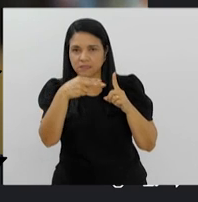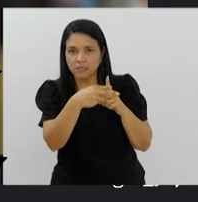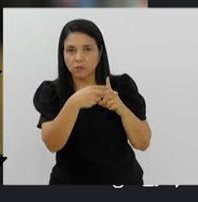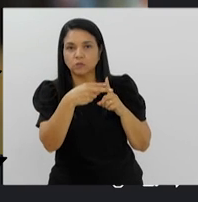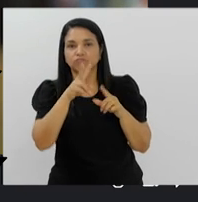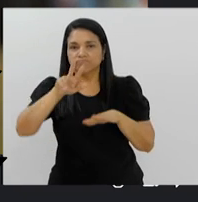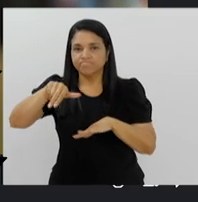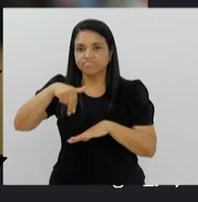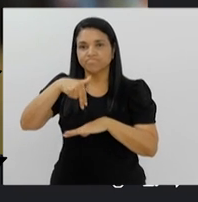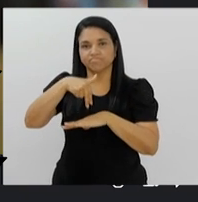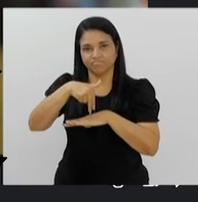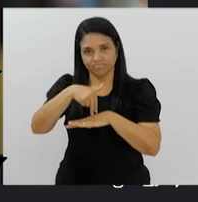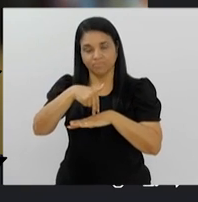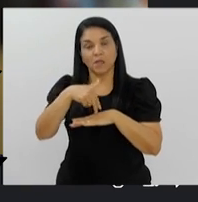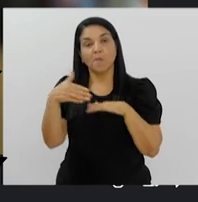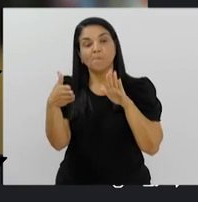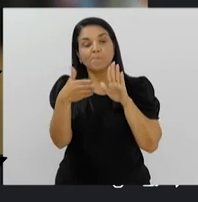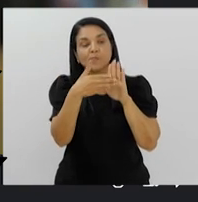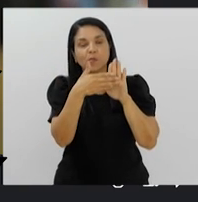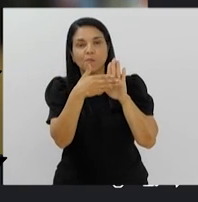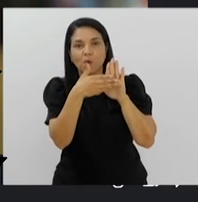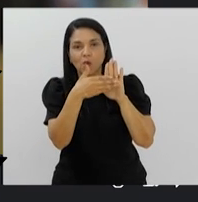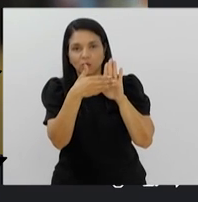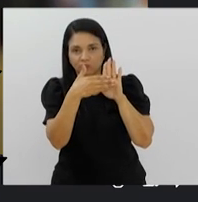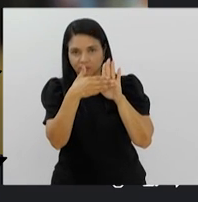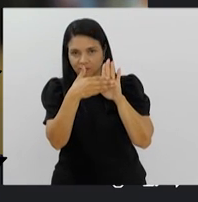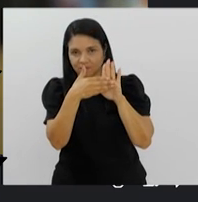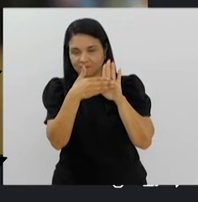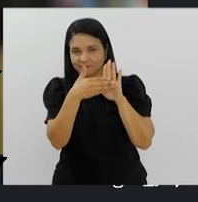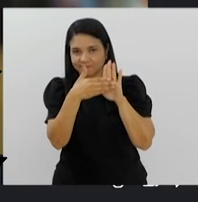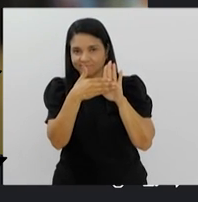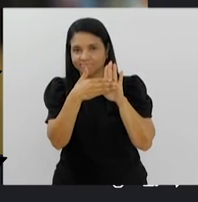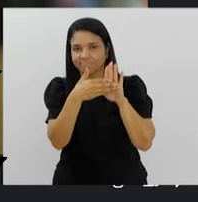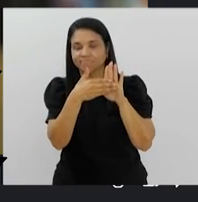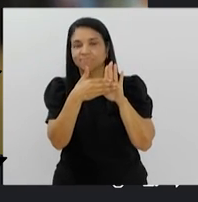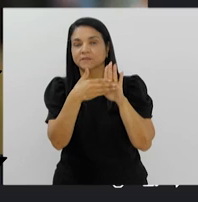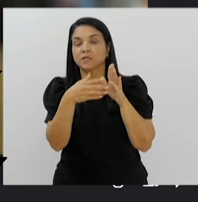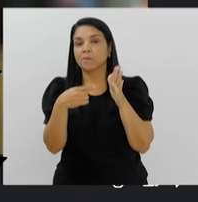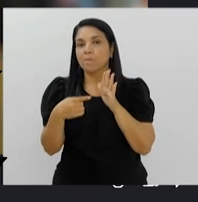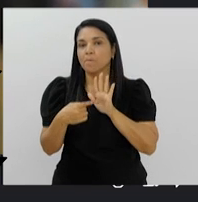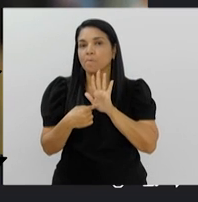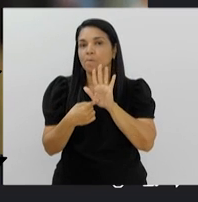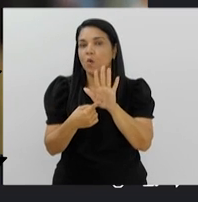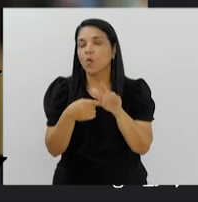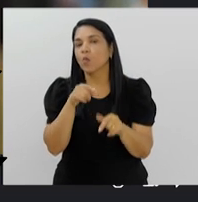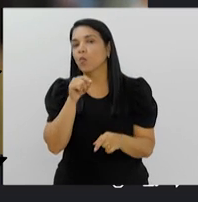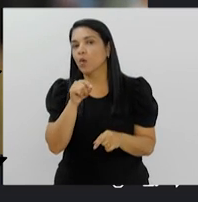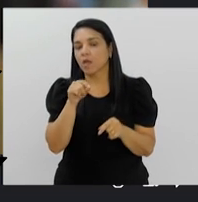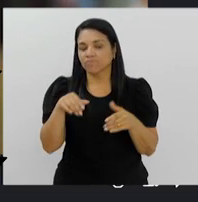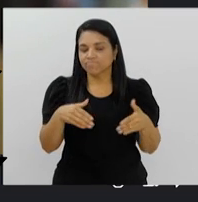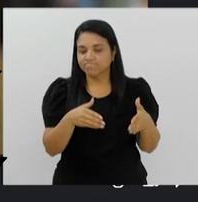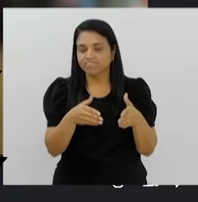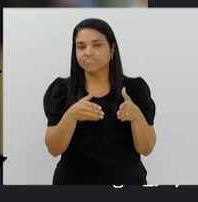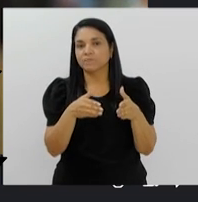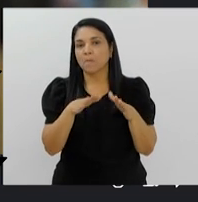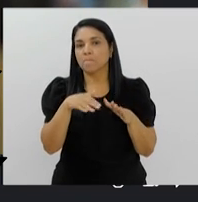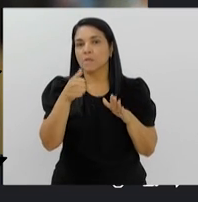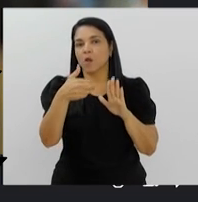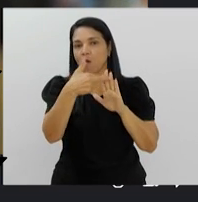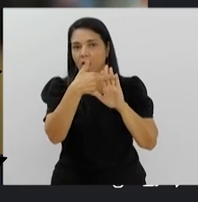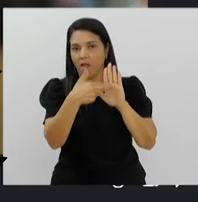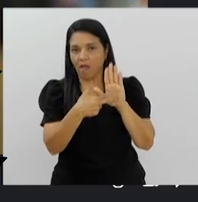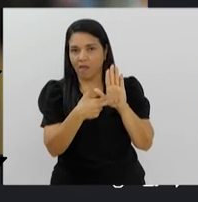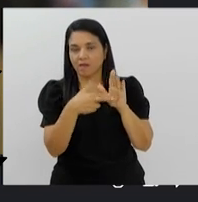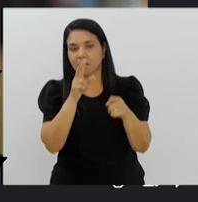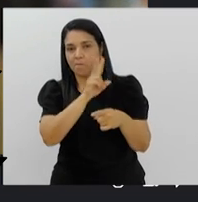posicionamento e as suas propostas sobretudo né propostas que apontam numa direção de uma melhor regulação de uma maior